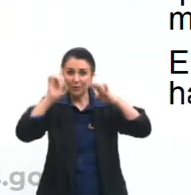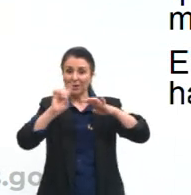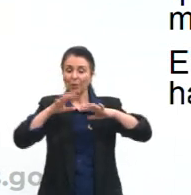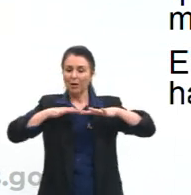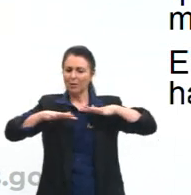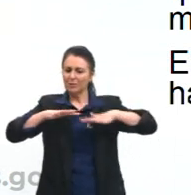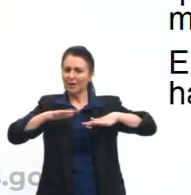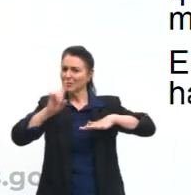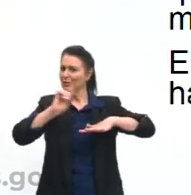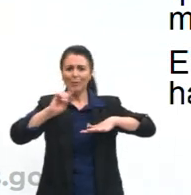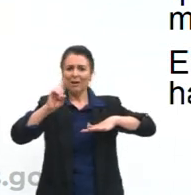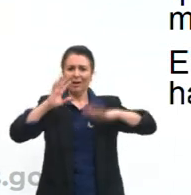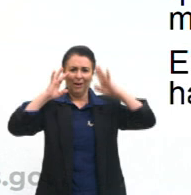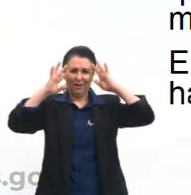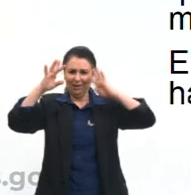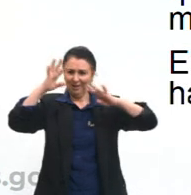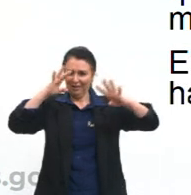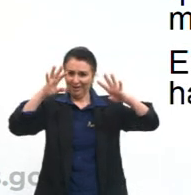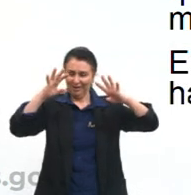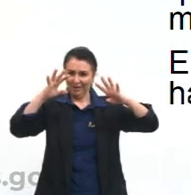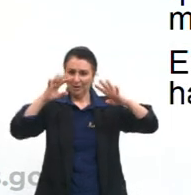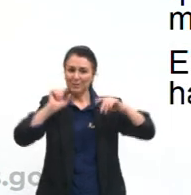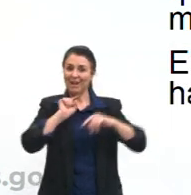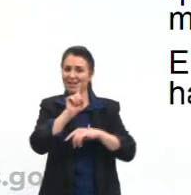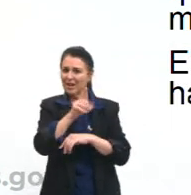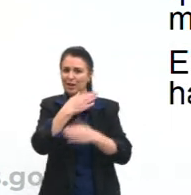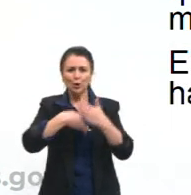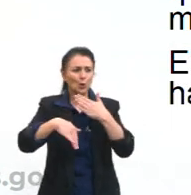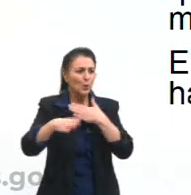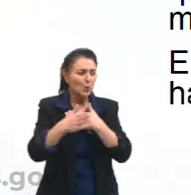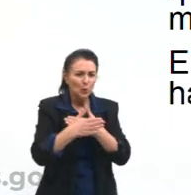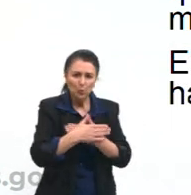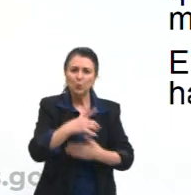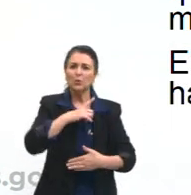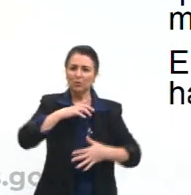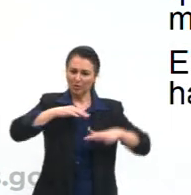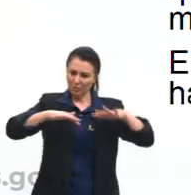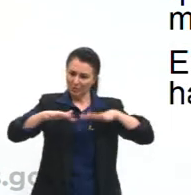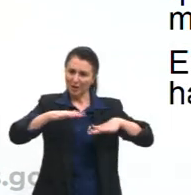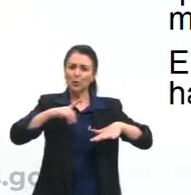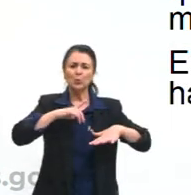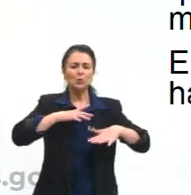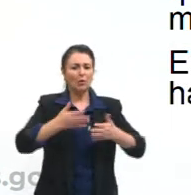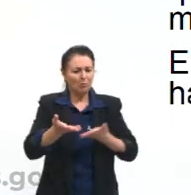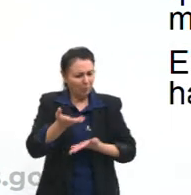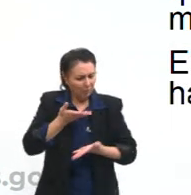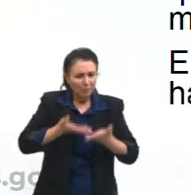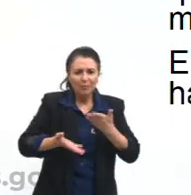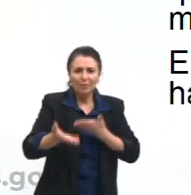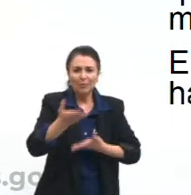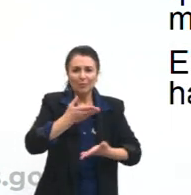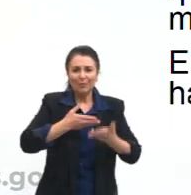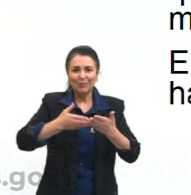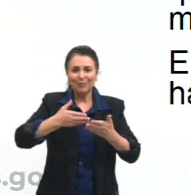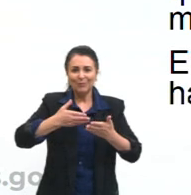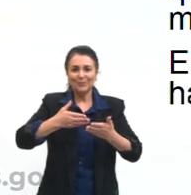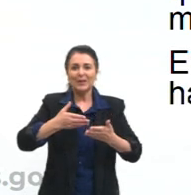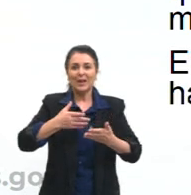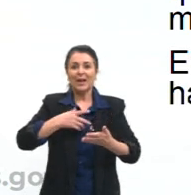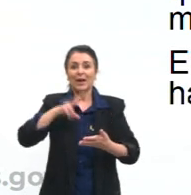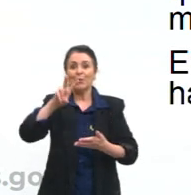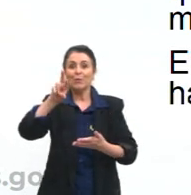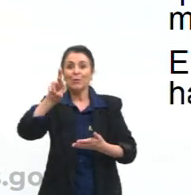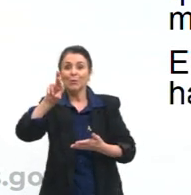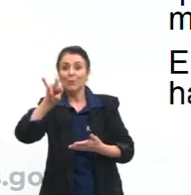mobilidade não é uma lesão por Heráclito tudo era mobilidade tudo estava em movimento lembro de Heráclito movimento vir a